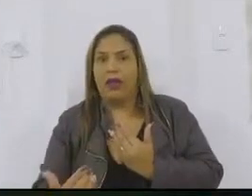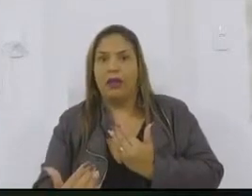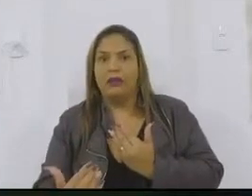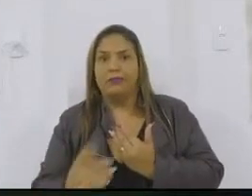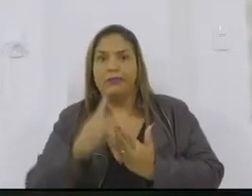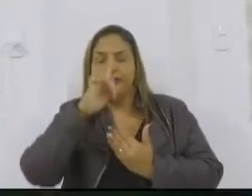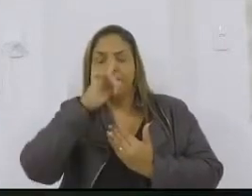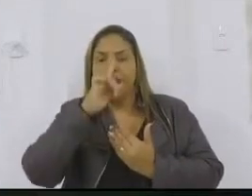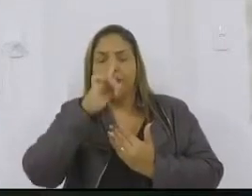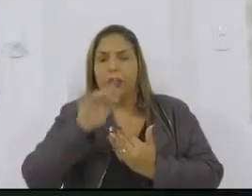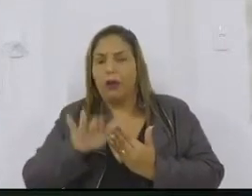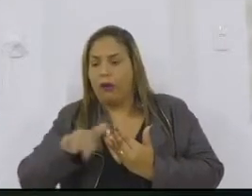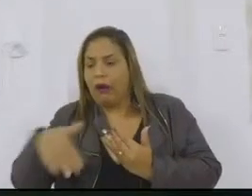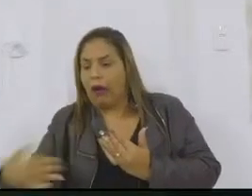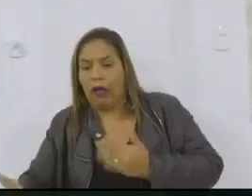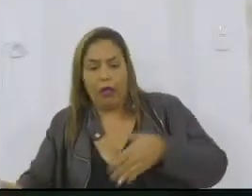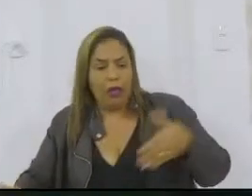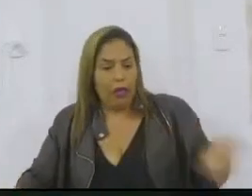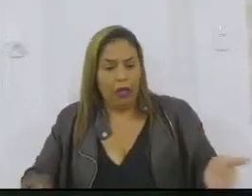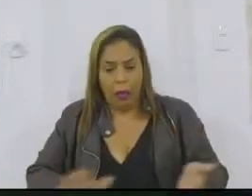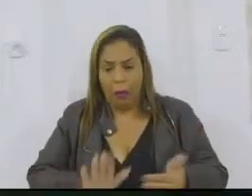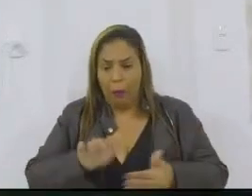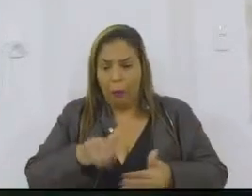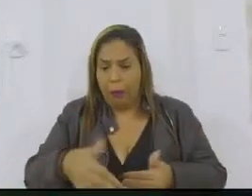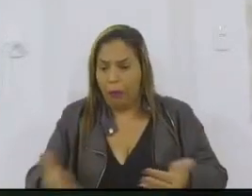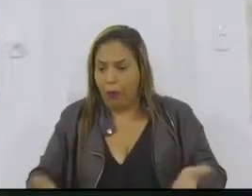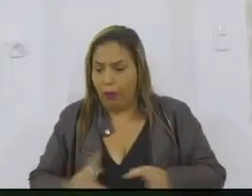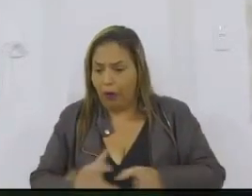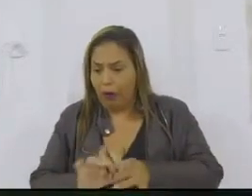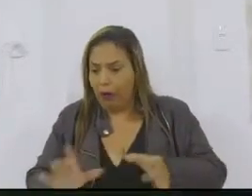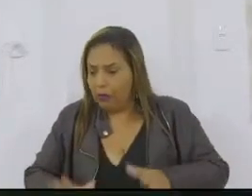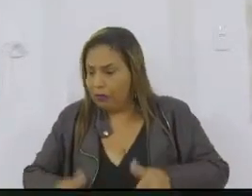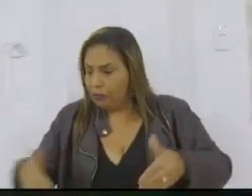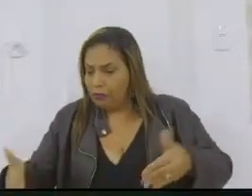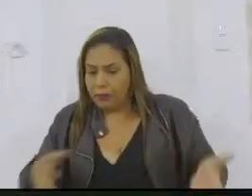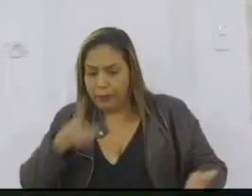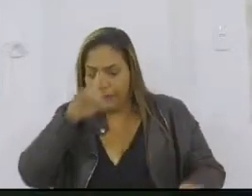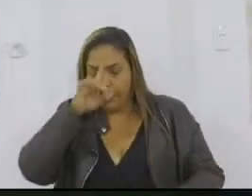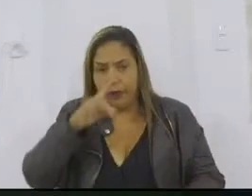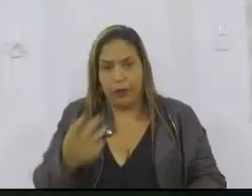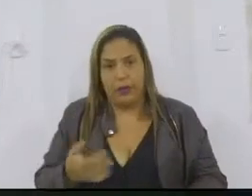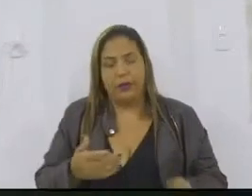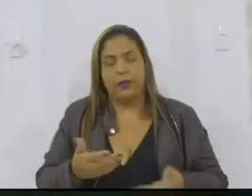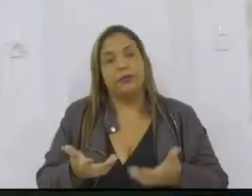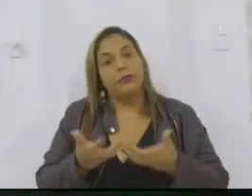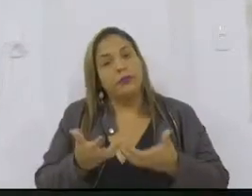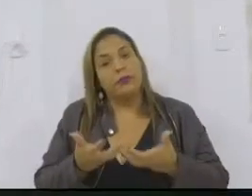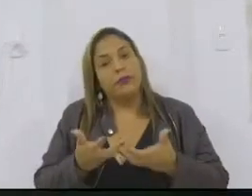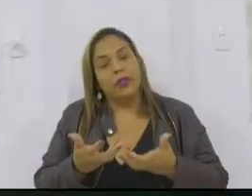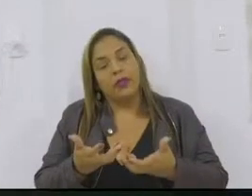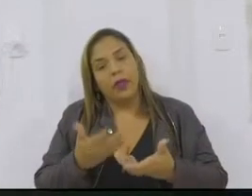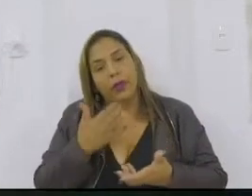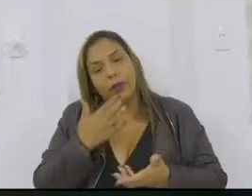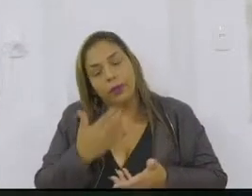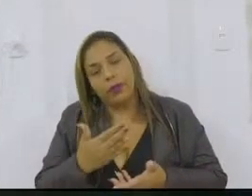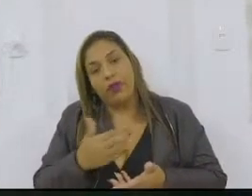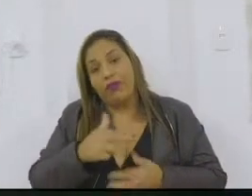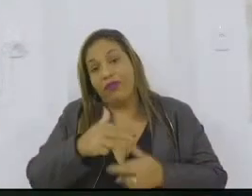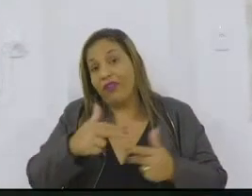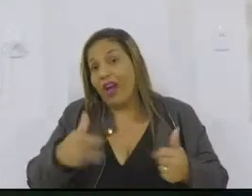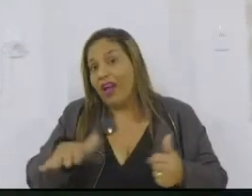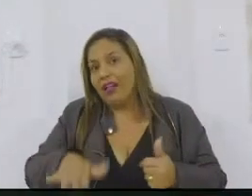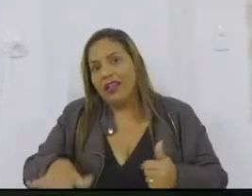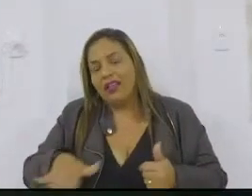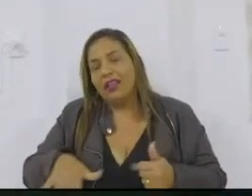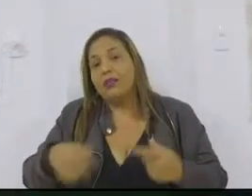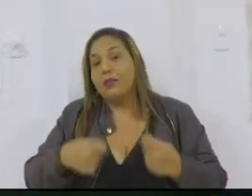ela caiu. Então, também o secretário desse uma atenção ali, porque ali tem várias crianças naquela rua ali, muitas